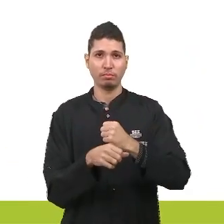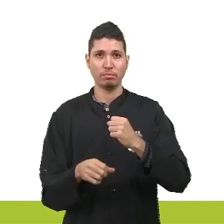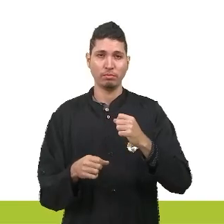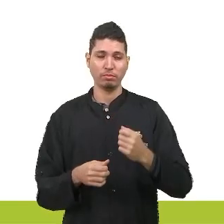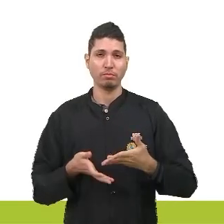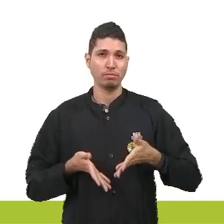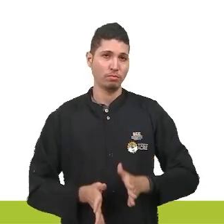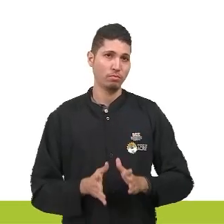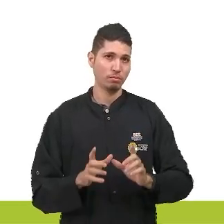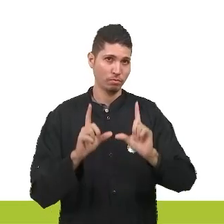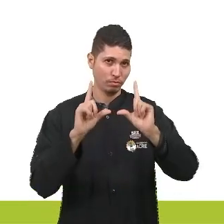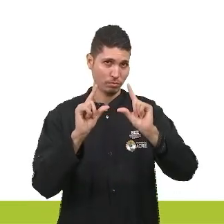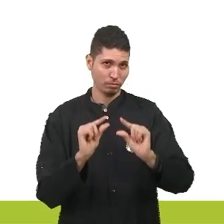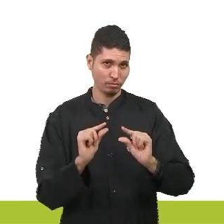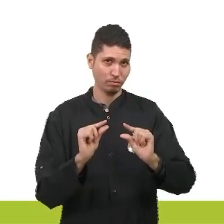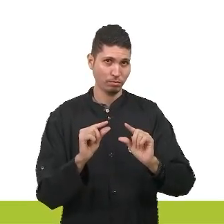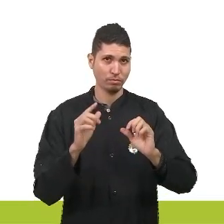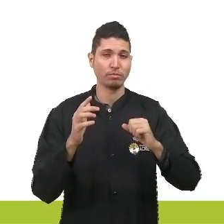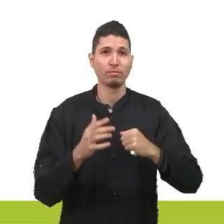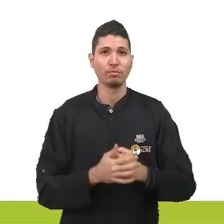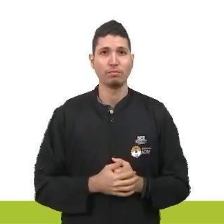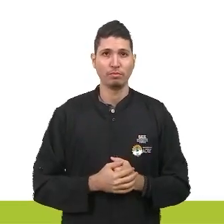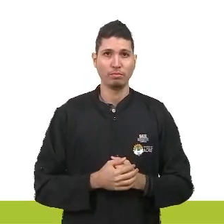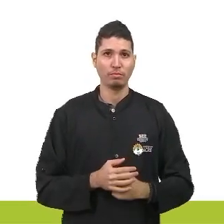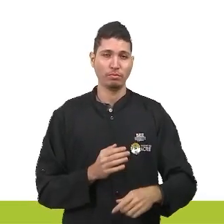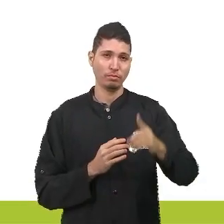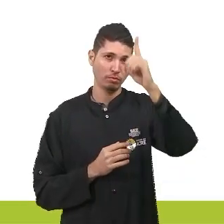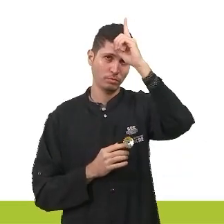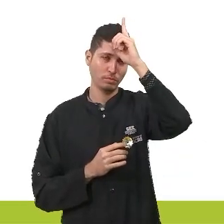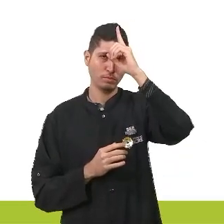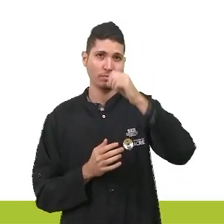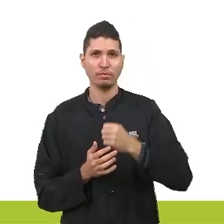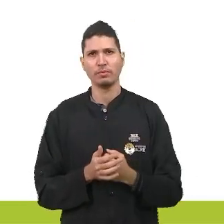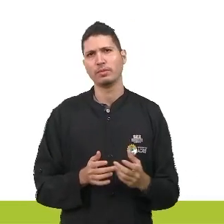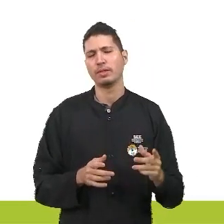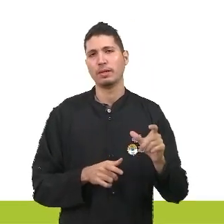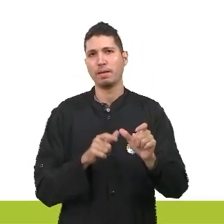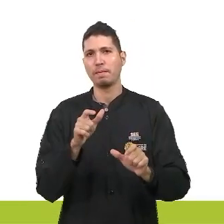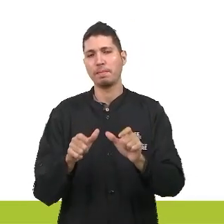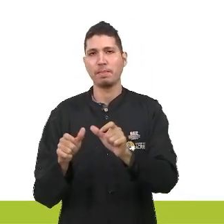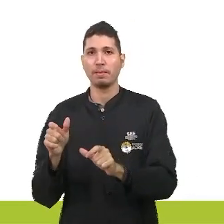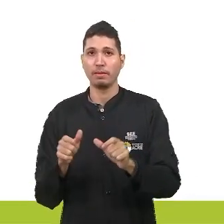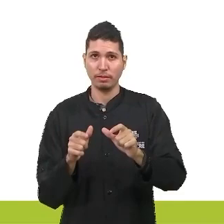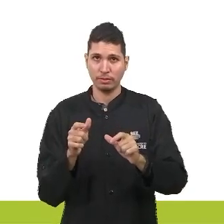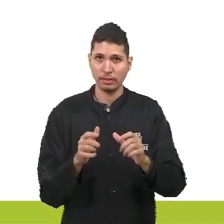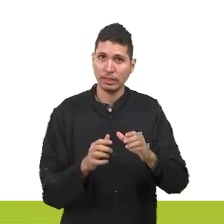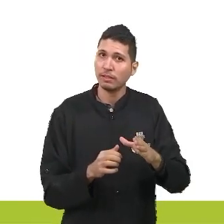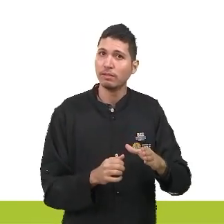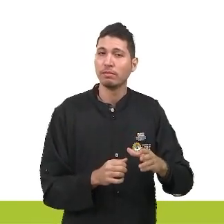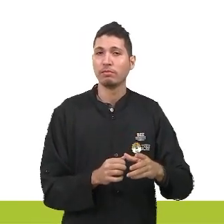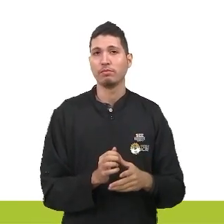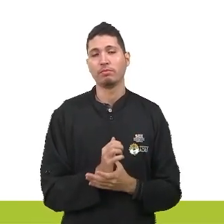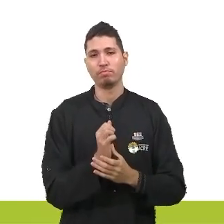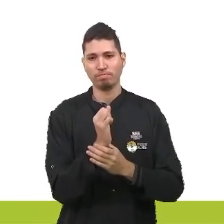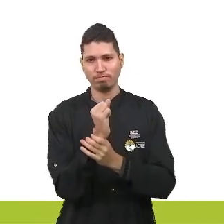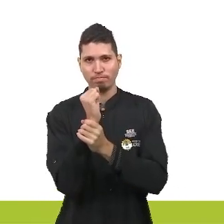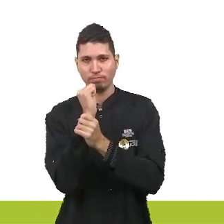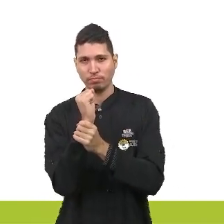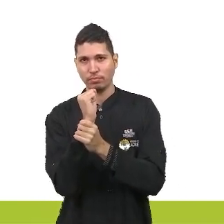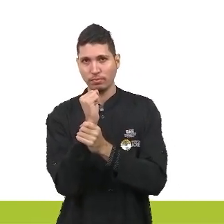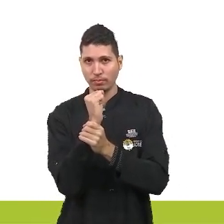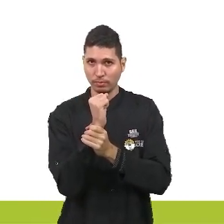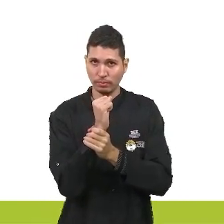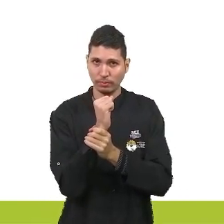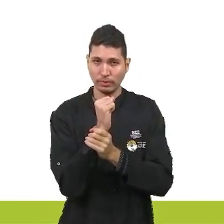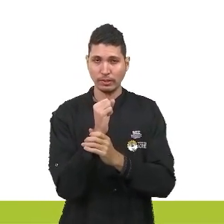aumentada aí na população economicamente ativa, que são os adultos, ou seja, essas pessoas estão se mantendo mais na sociedade, a mortalidade já caiu